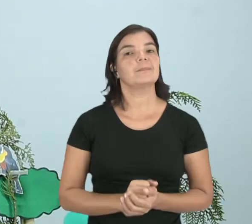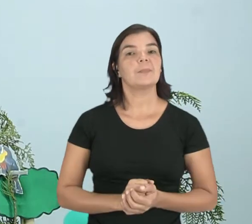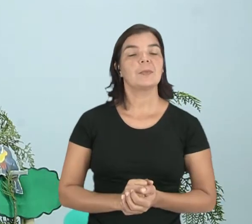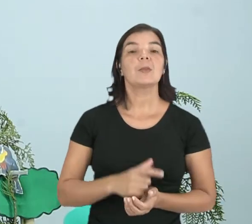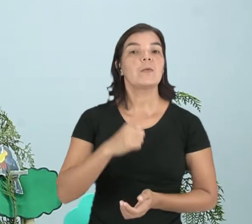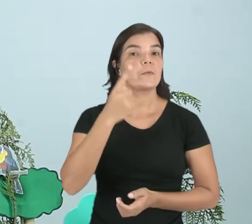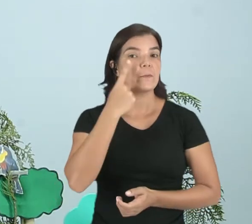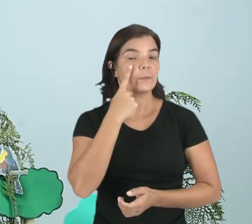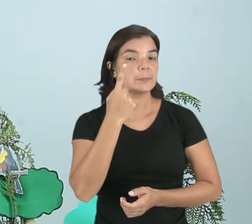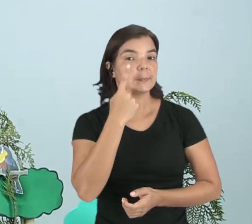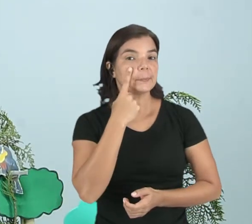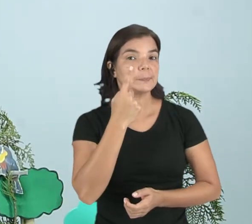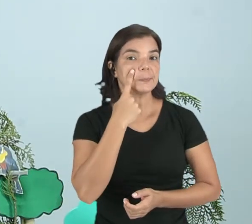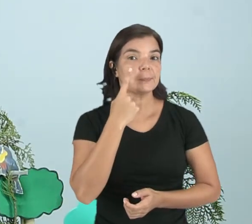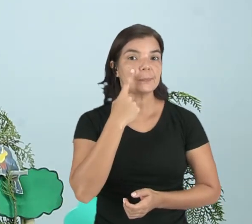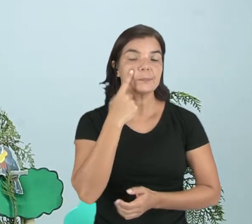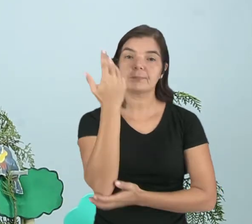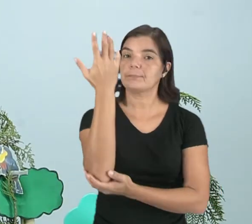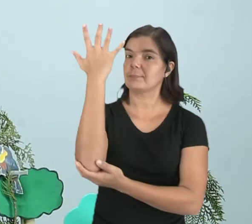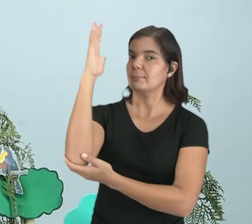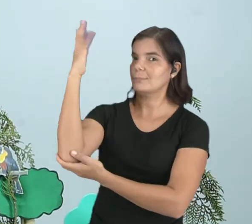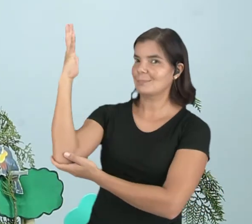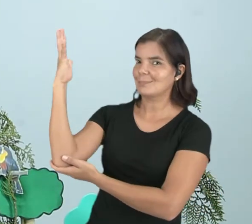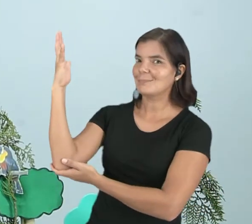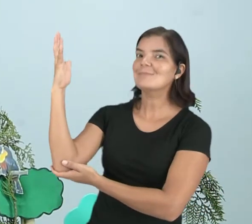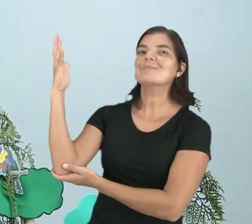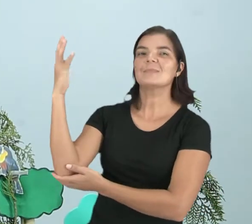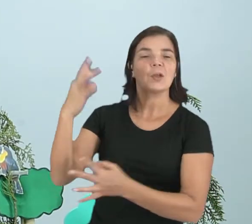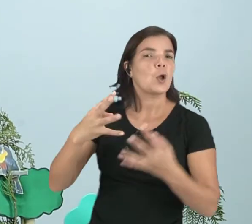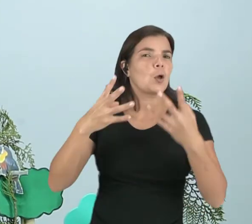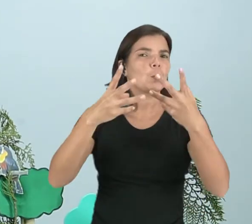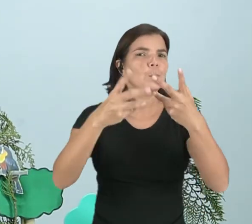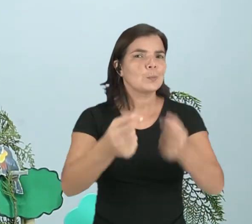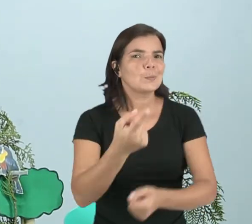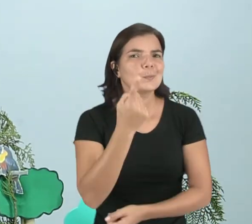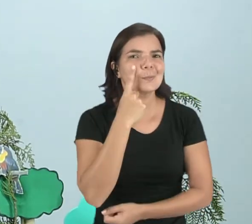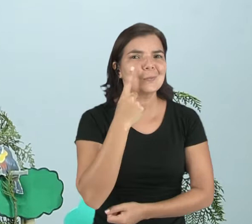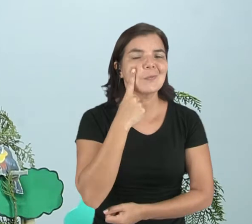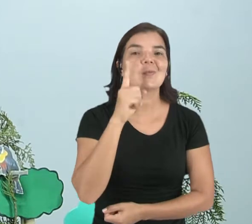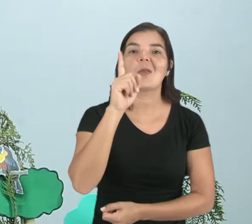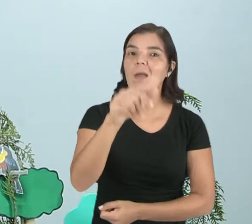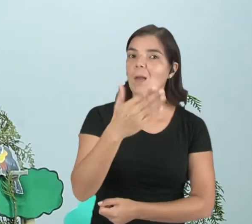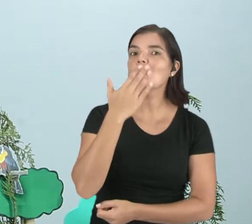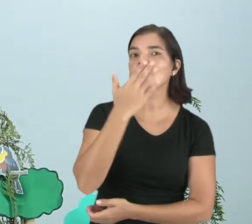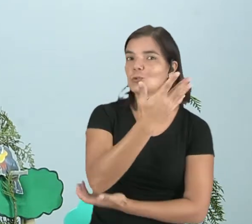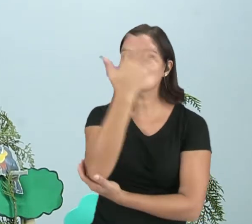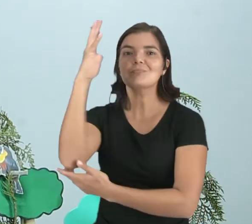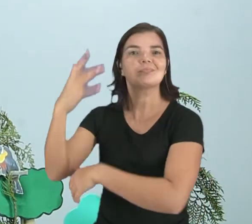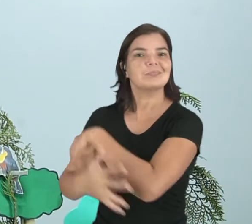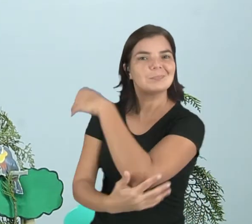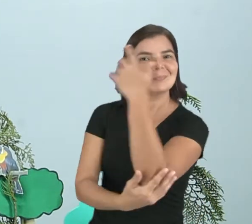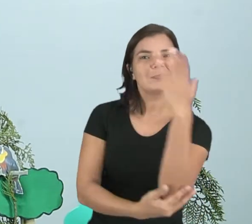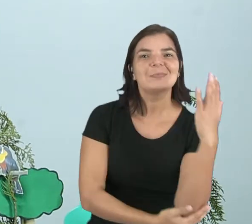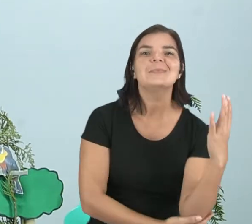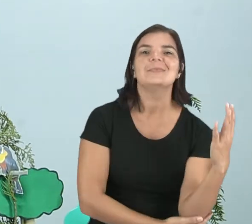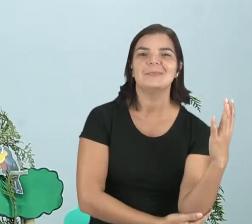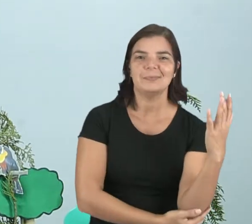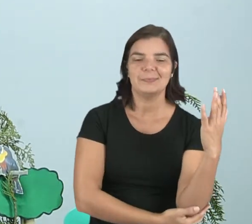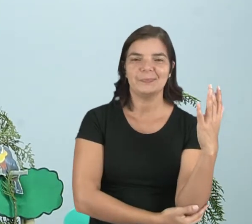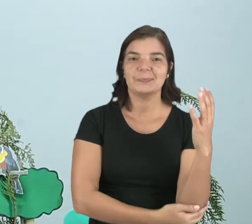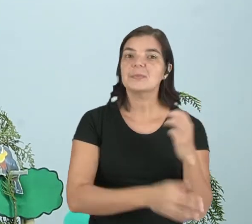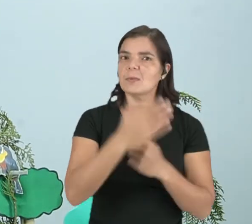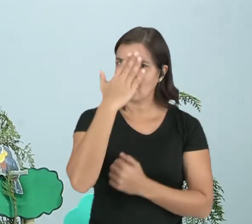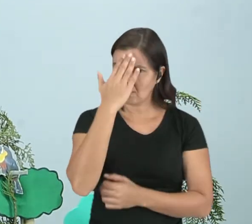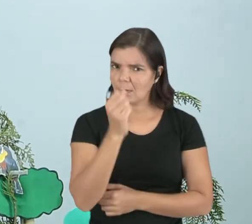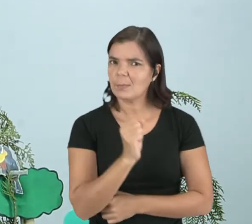casas, você vê as árvores. Tudo que você vê é um tipo de paisagem.